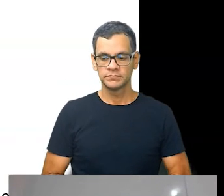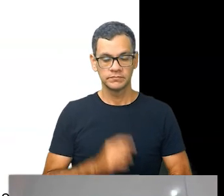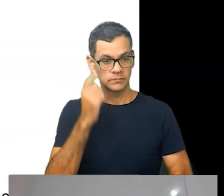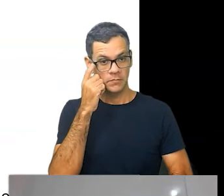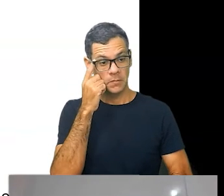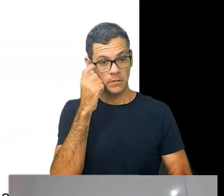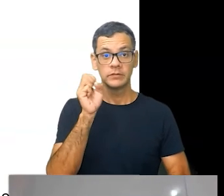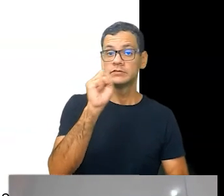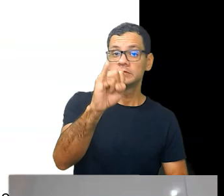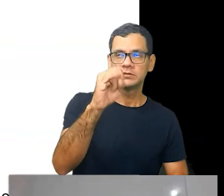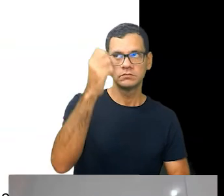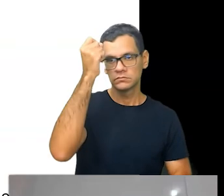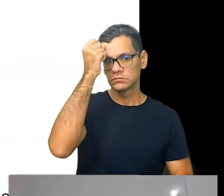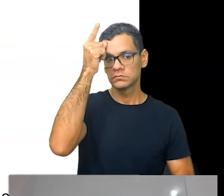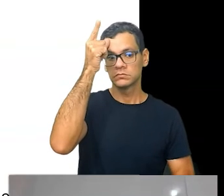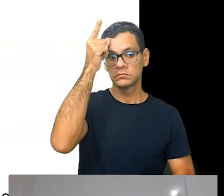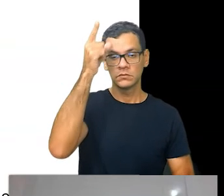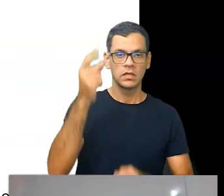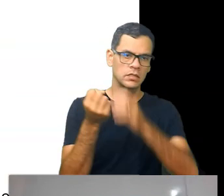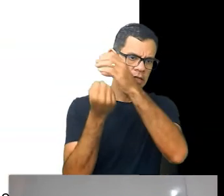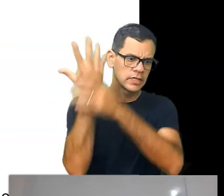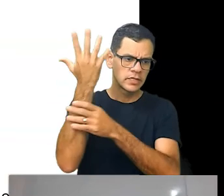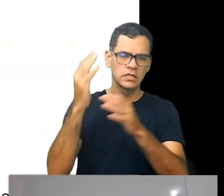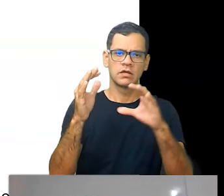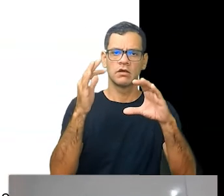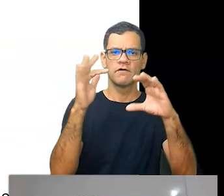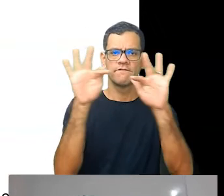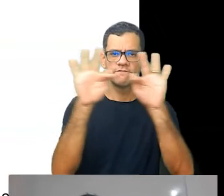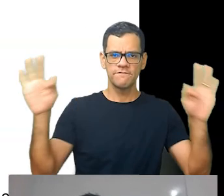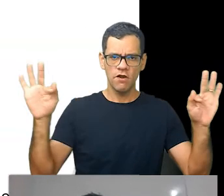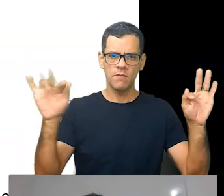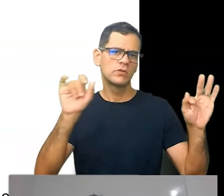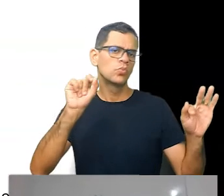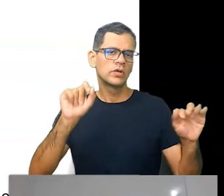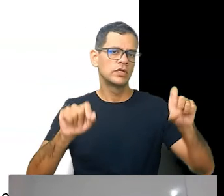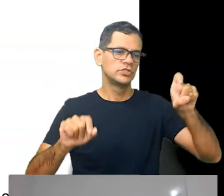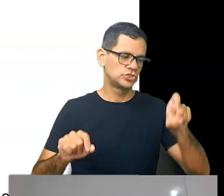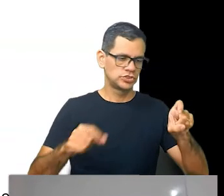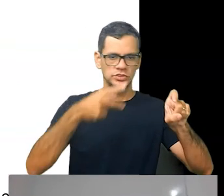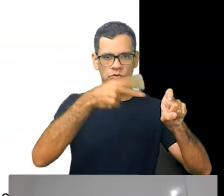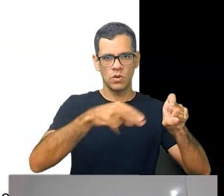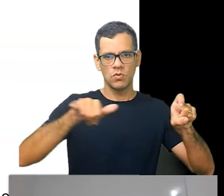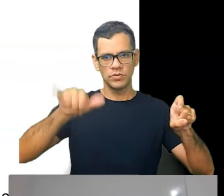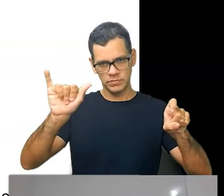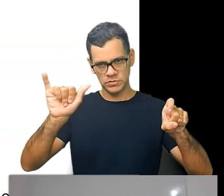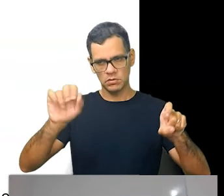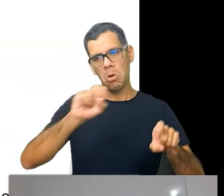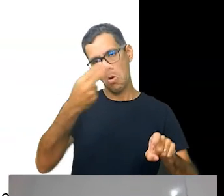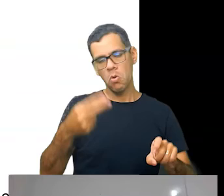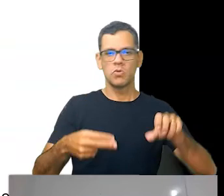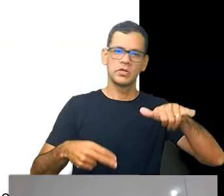flechinha. Tá? Então, não é função. Se fôssemos criar uma fórmula para este exercício, a fórmula